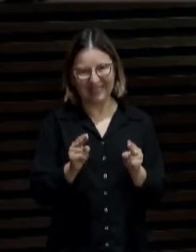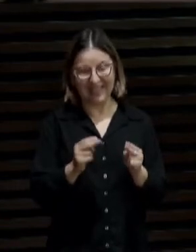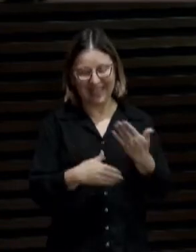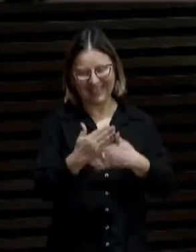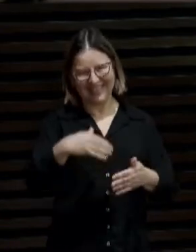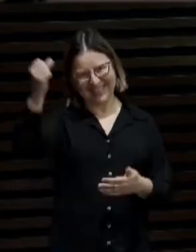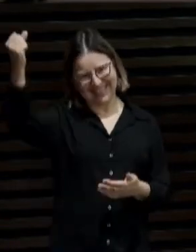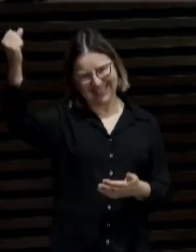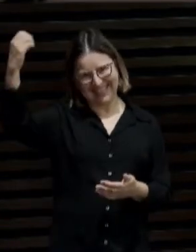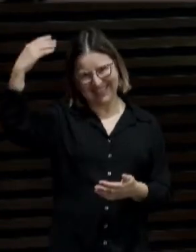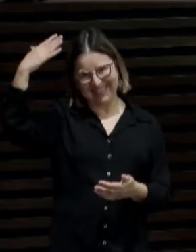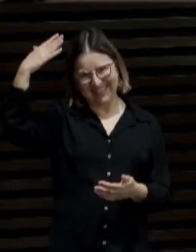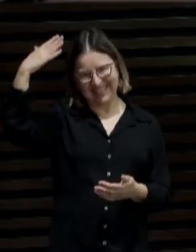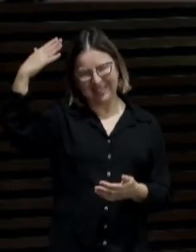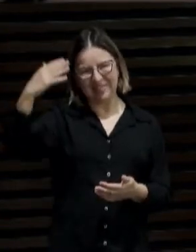graça.